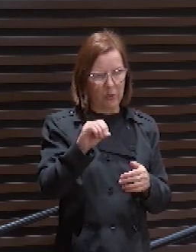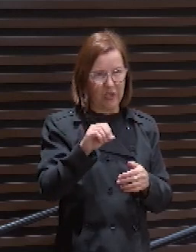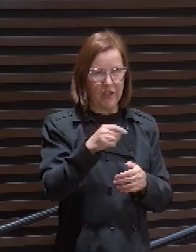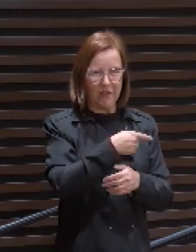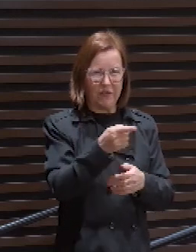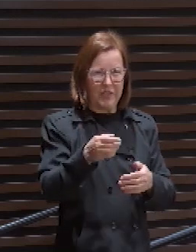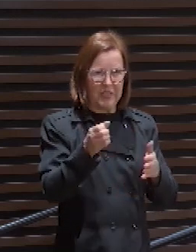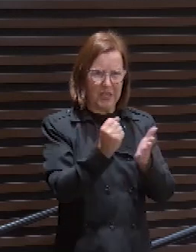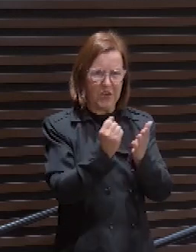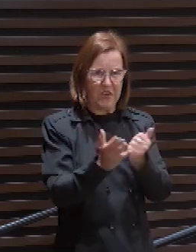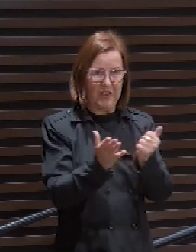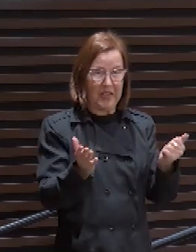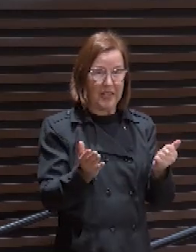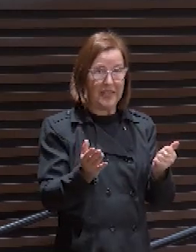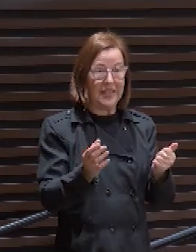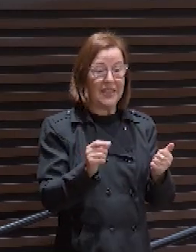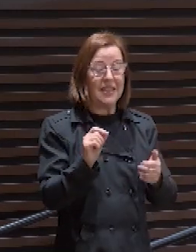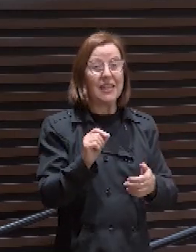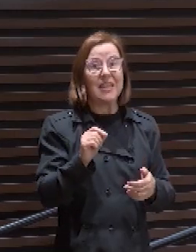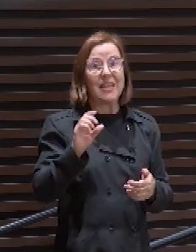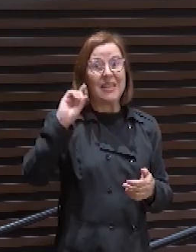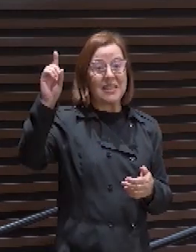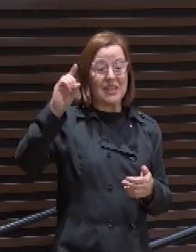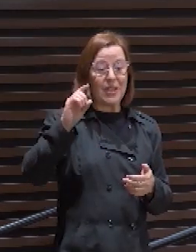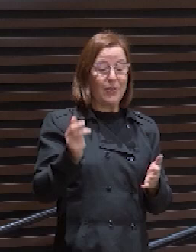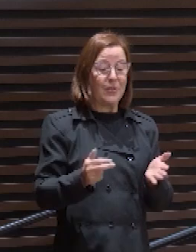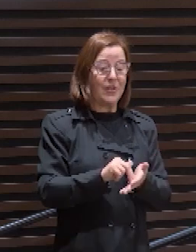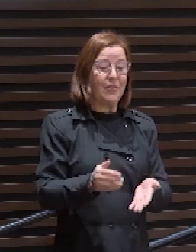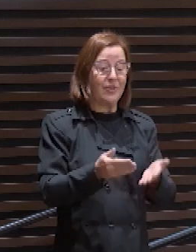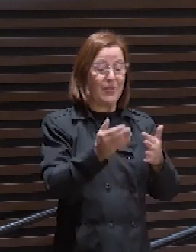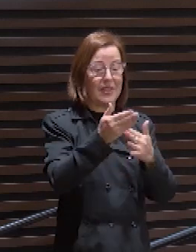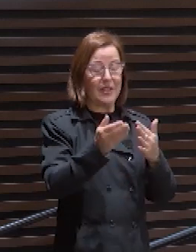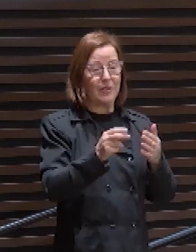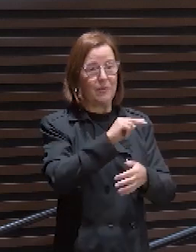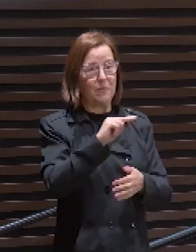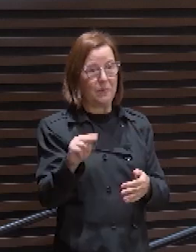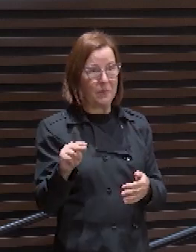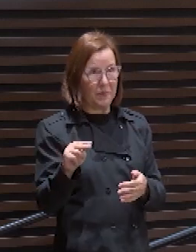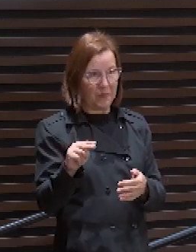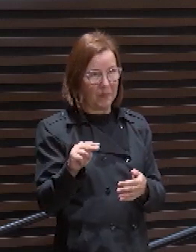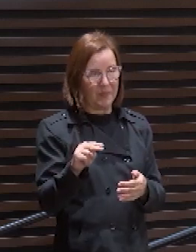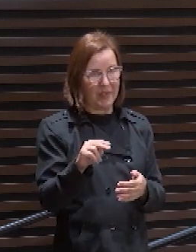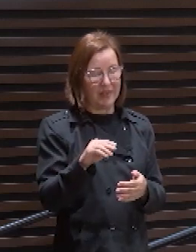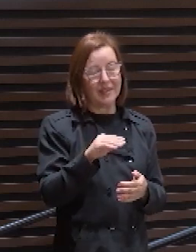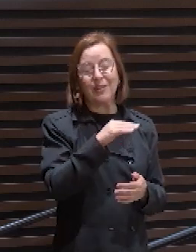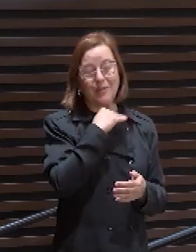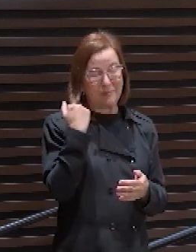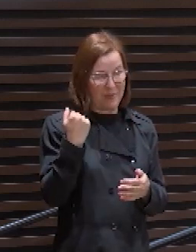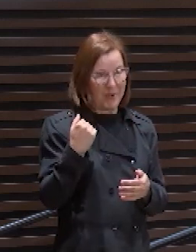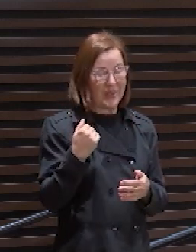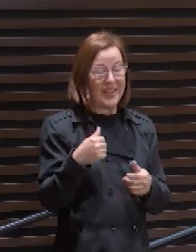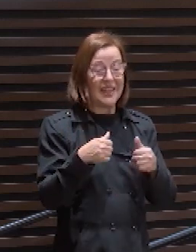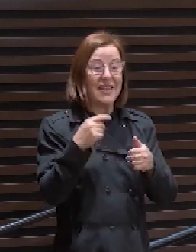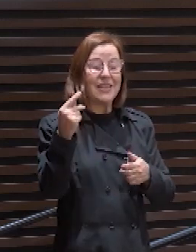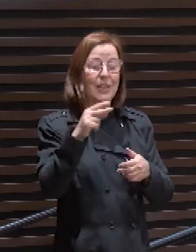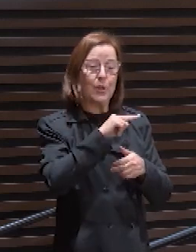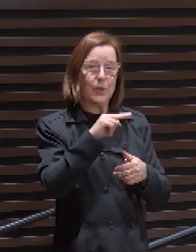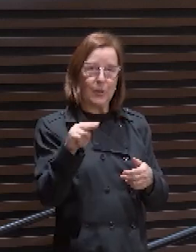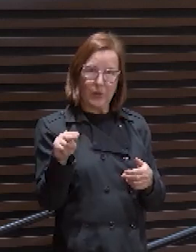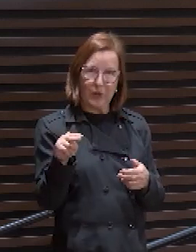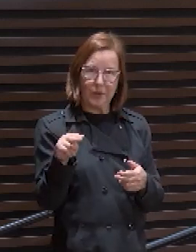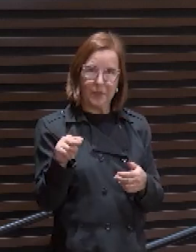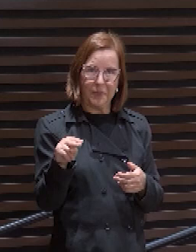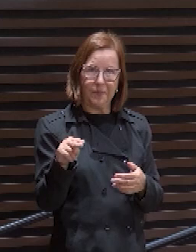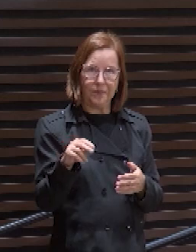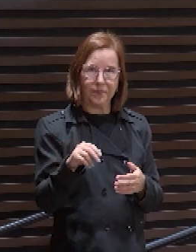Deus ressuscitou dentre os mortos, sim, em seu nome é que este está curado perante vós. E este Jesus